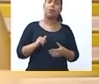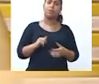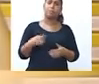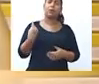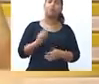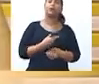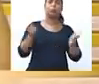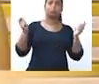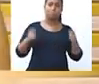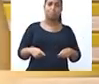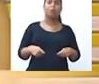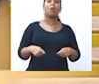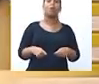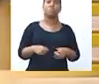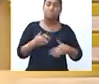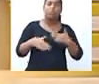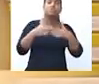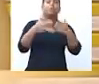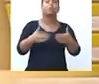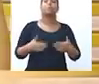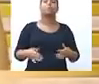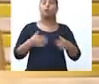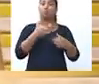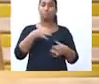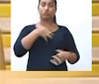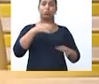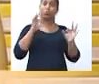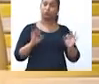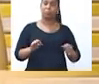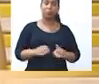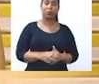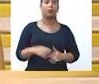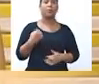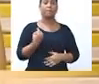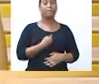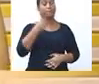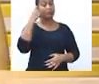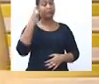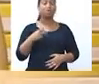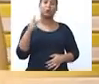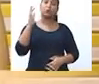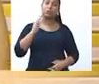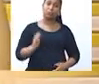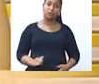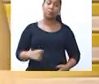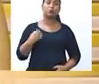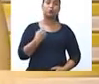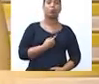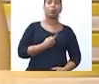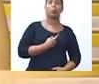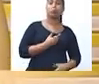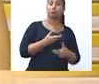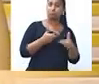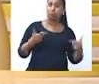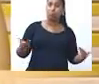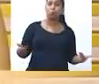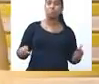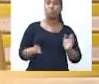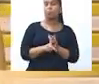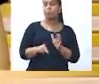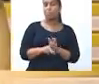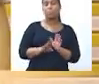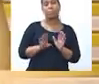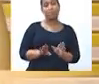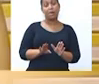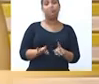gente possa se desenvolver de uma maneira plena, pensando não somente no nosso país, nas condições, nas questões materiais,